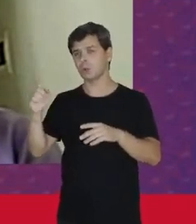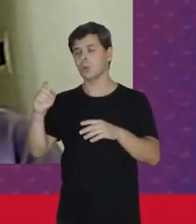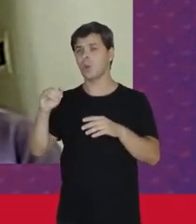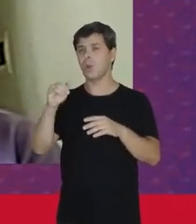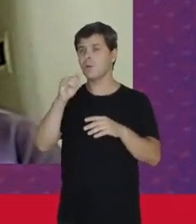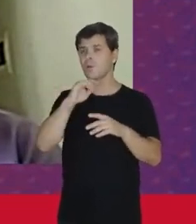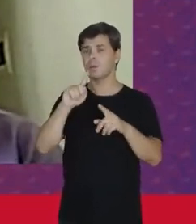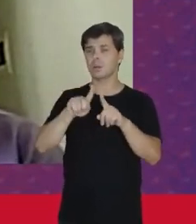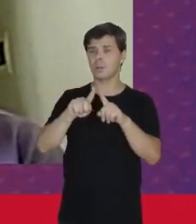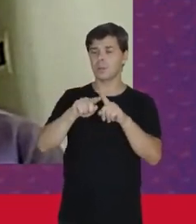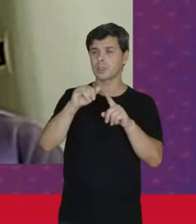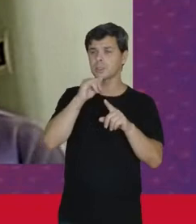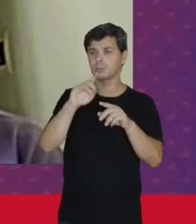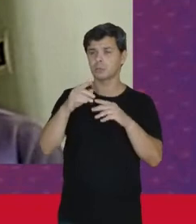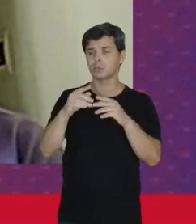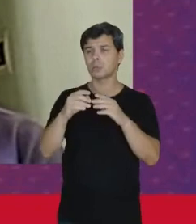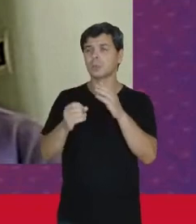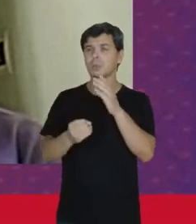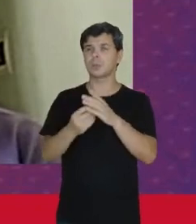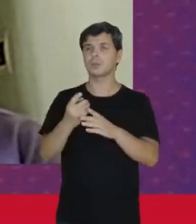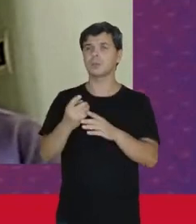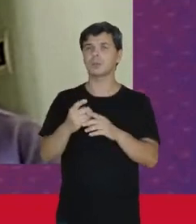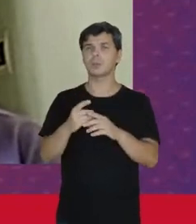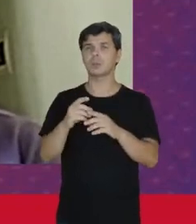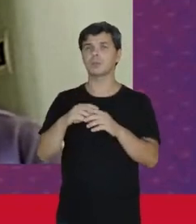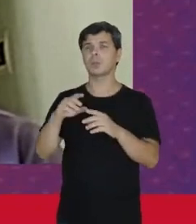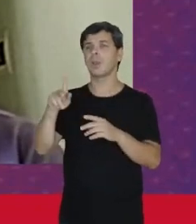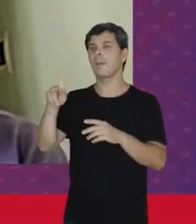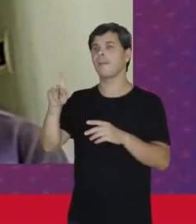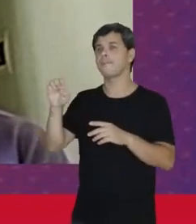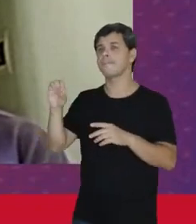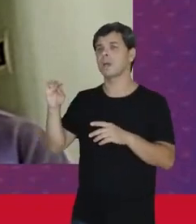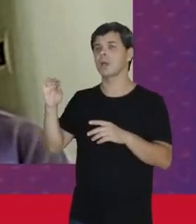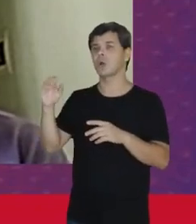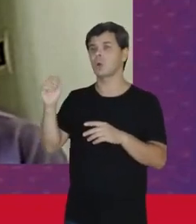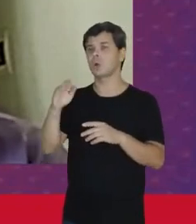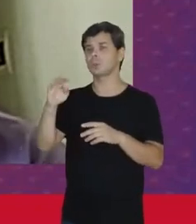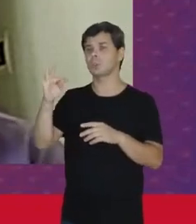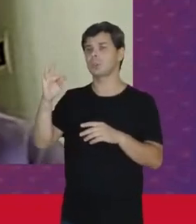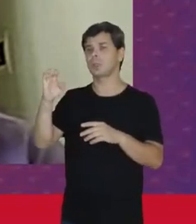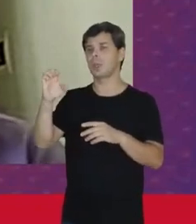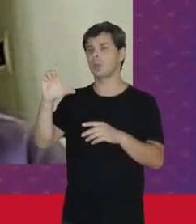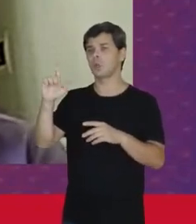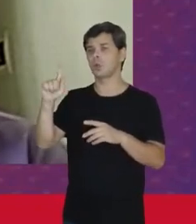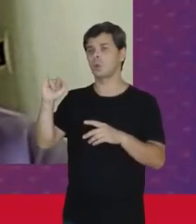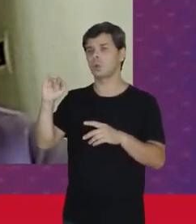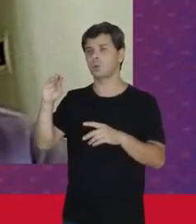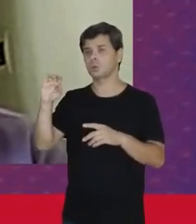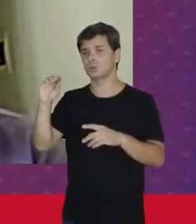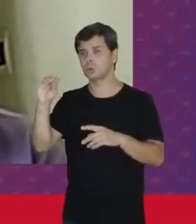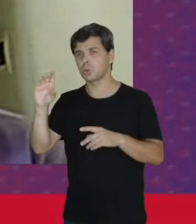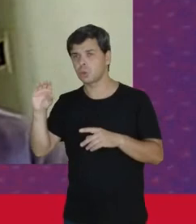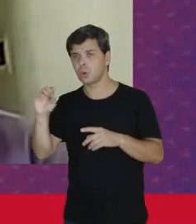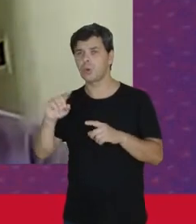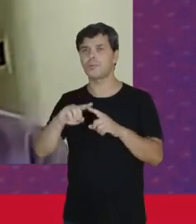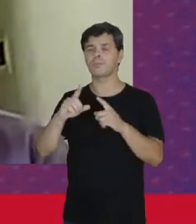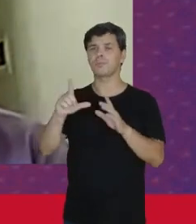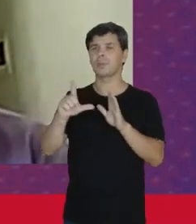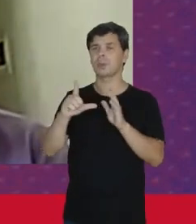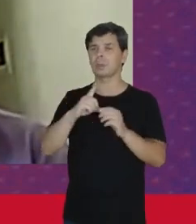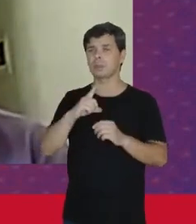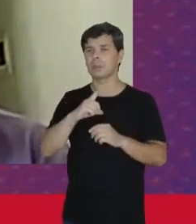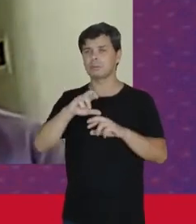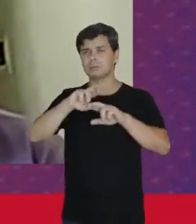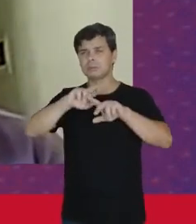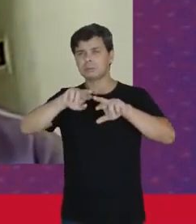modelo também de produção, que a gente chama de pacote tecnológico, um pacote tecnológico que tem